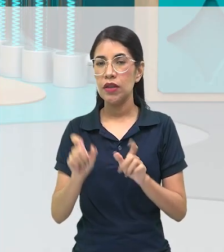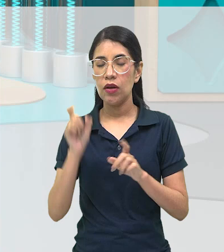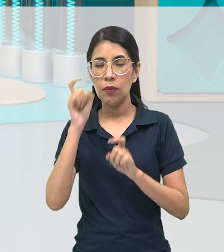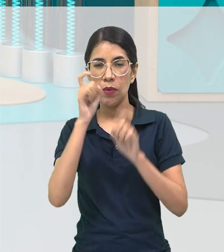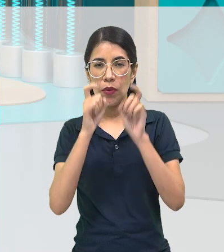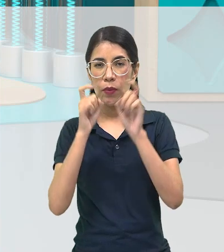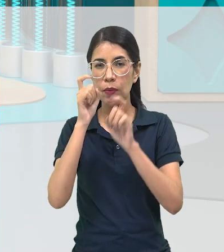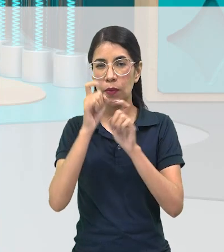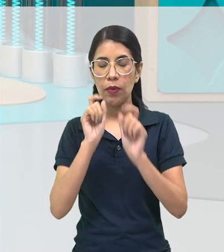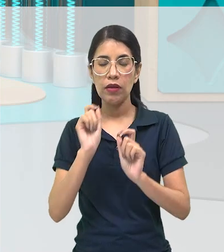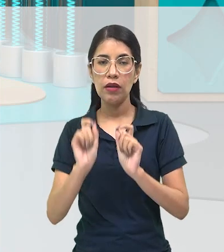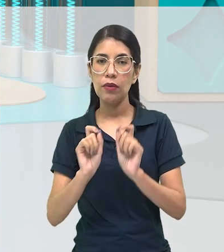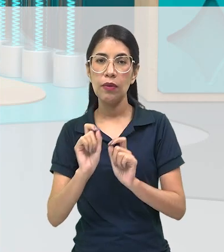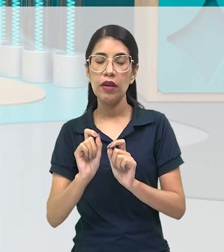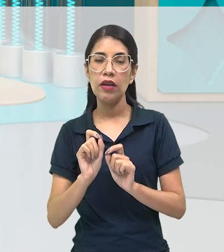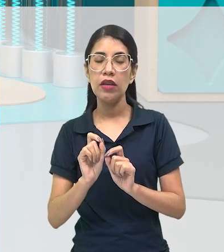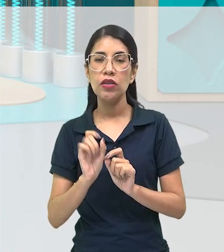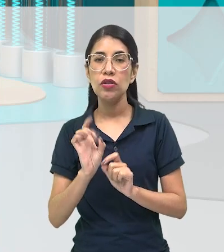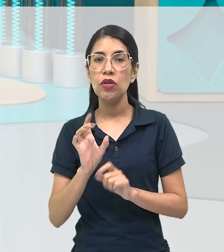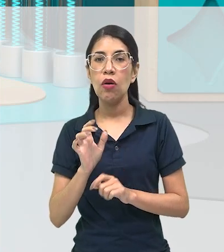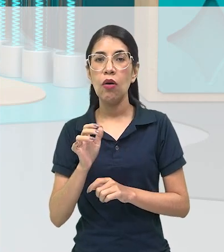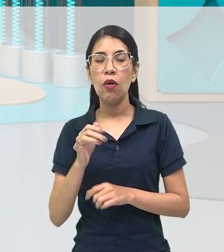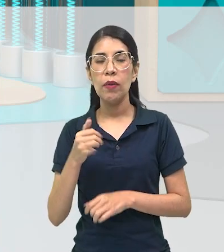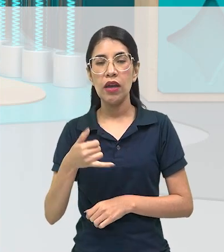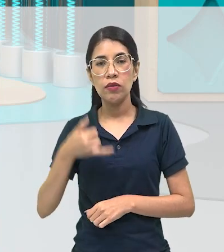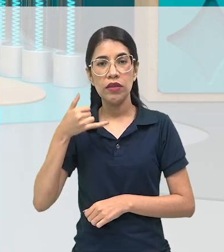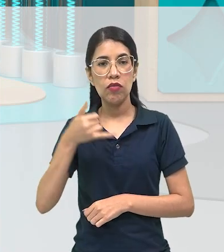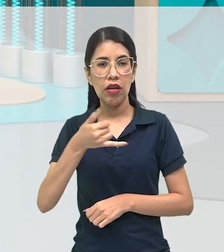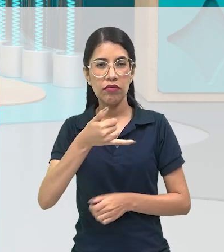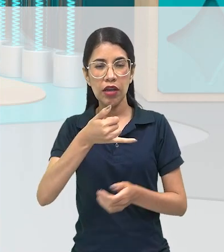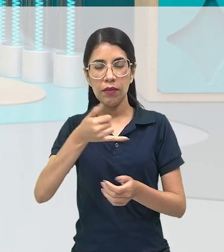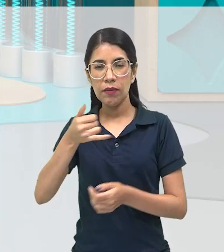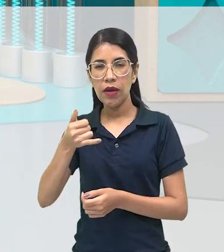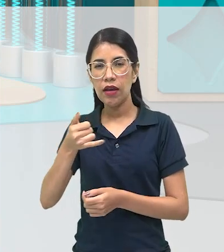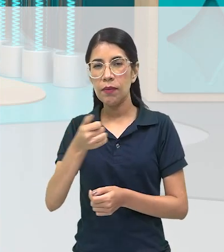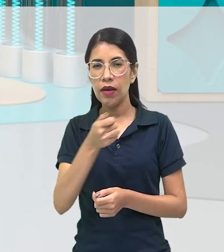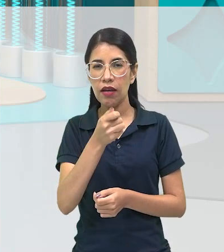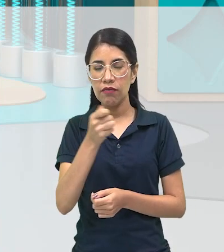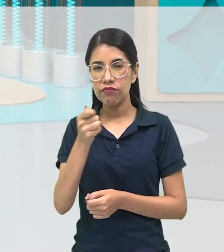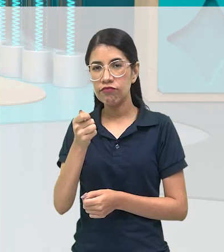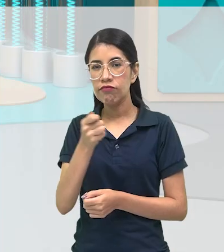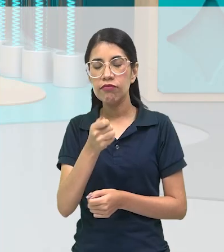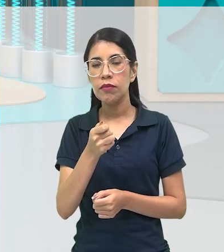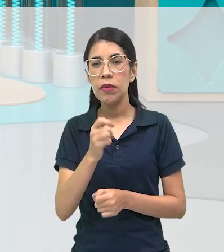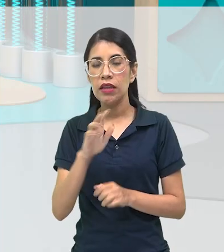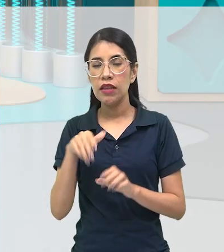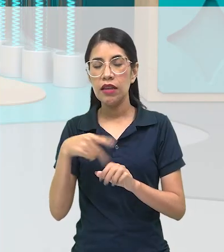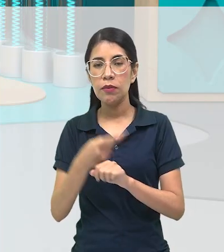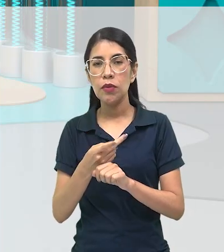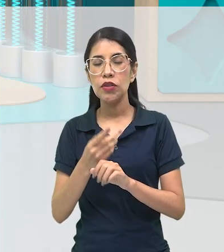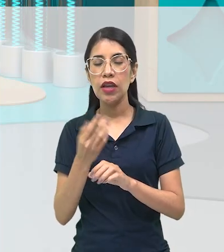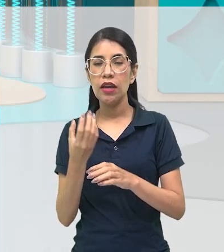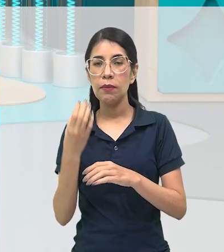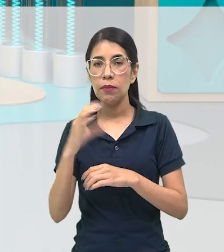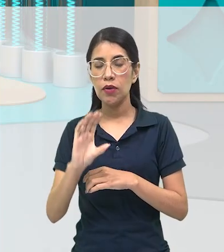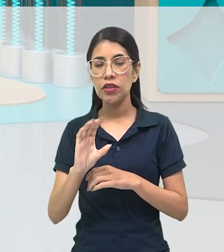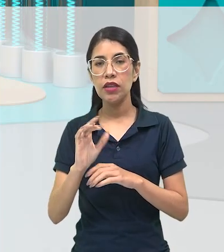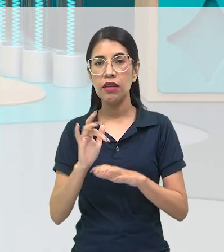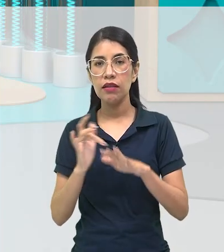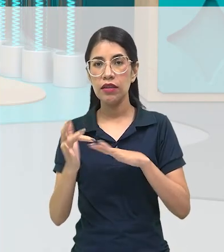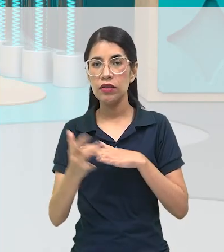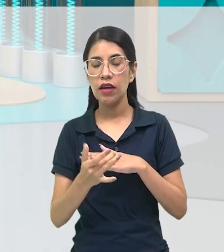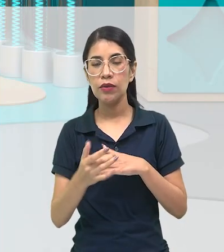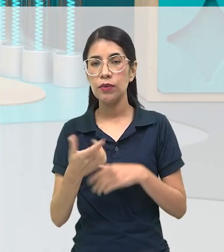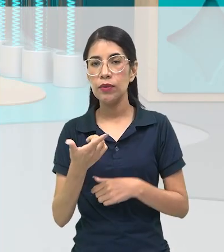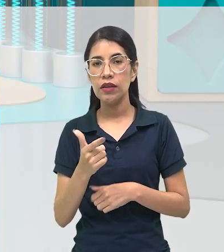preocuparem muito hoje em dia de gravar a situação para postar nas redes sociais, sem um mínimo de empatia